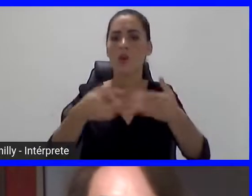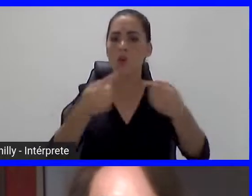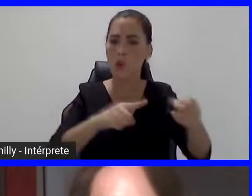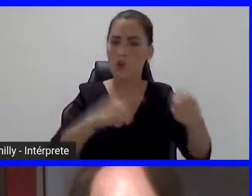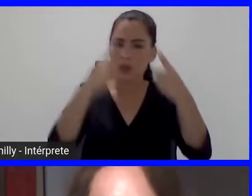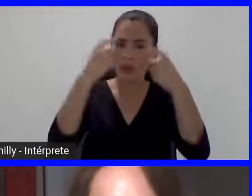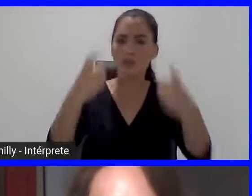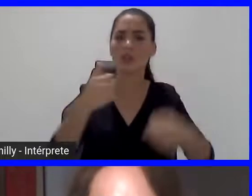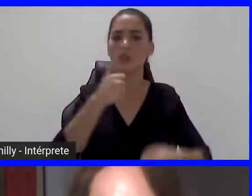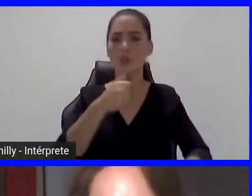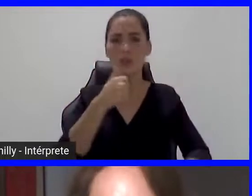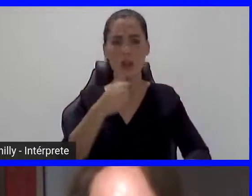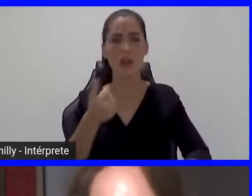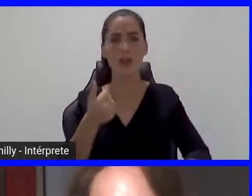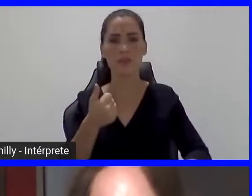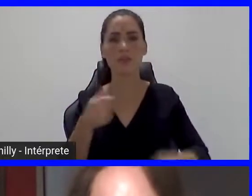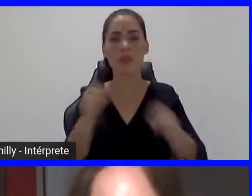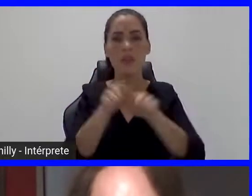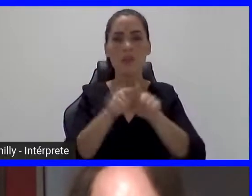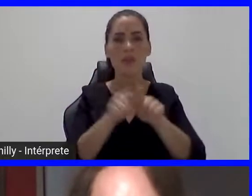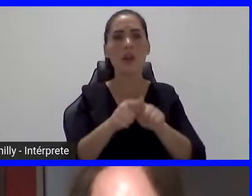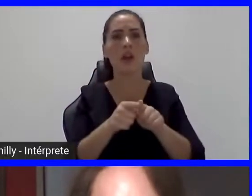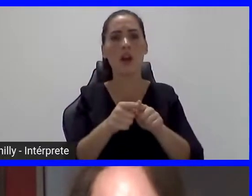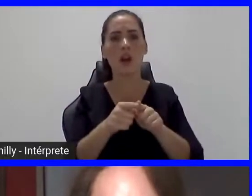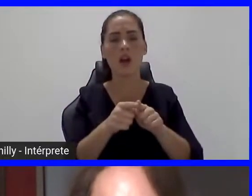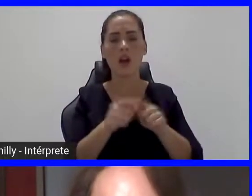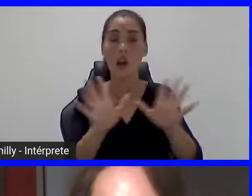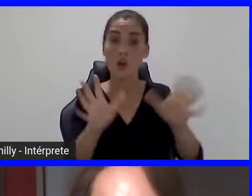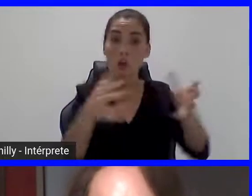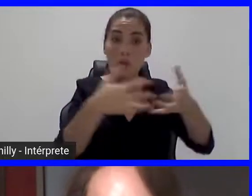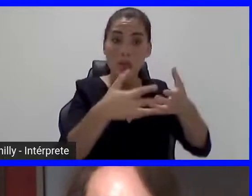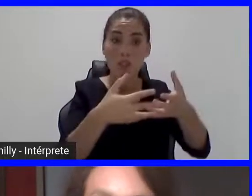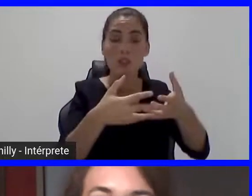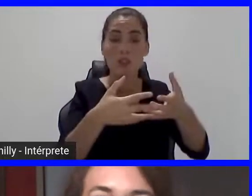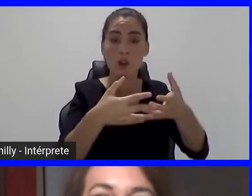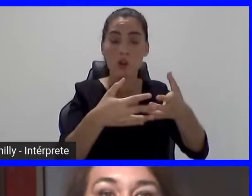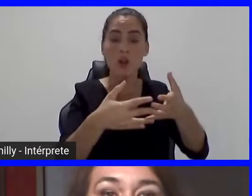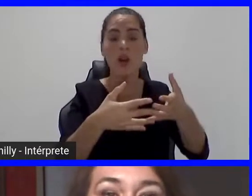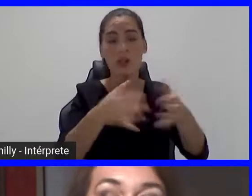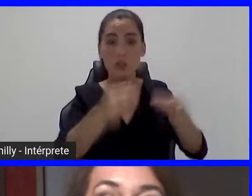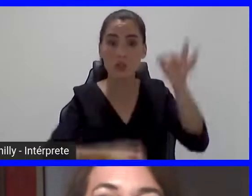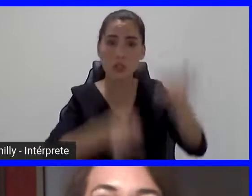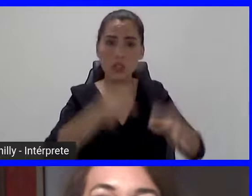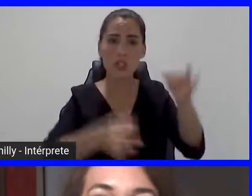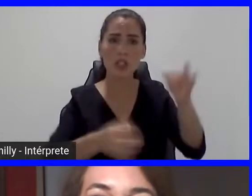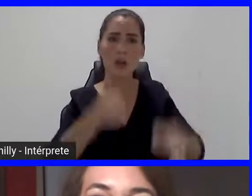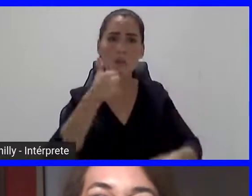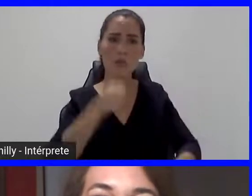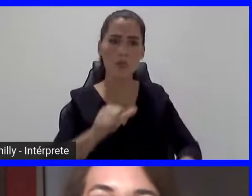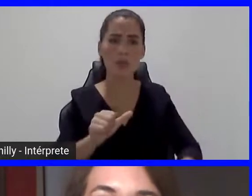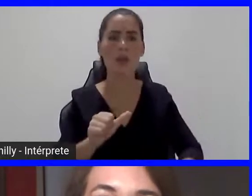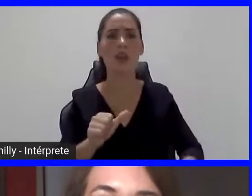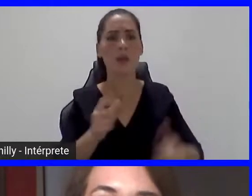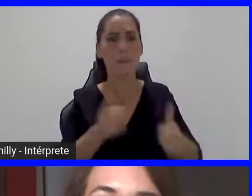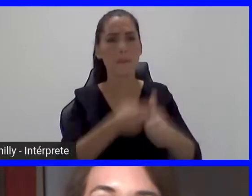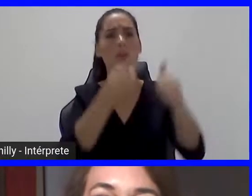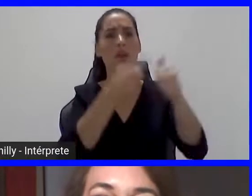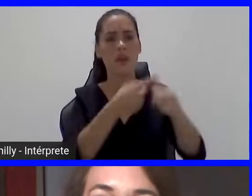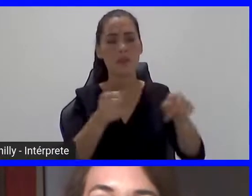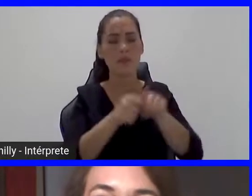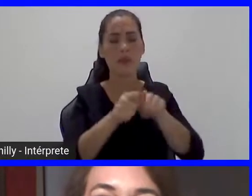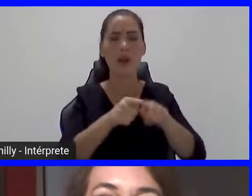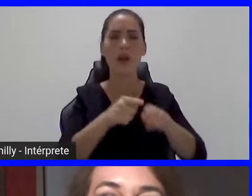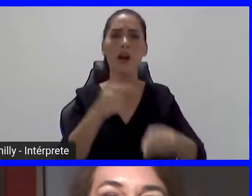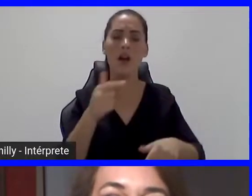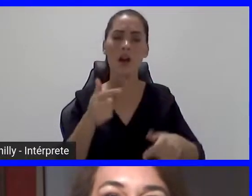uma comissão masculina, que é a Comissão de Constituição e Justiça, a primeira mulher líder da bancada feminina, a primeira mulher